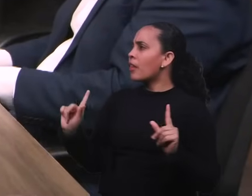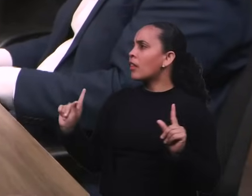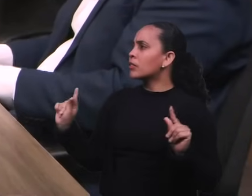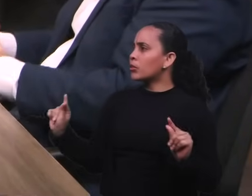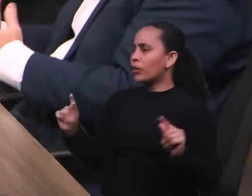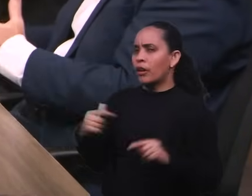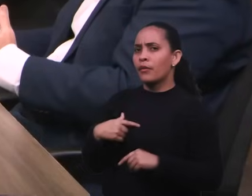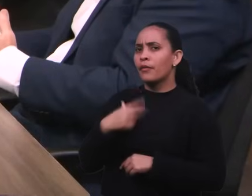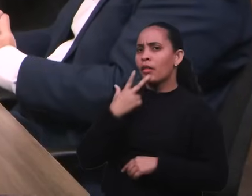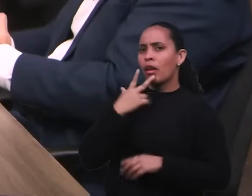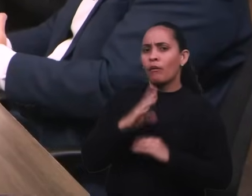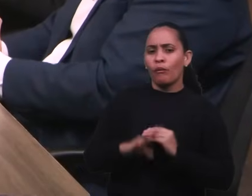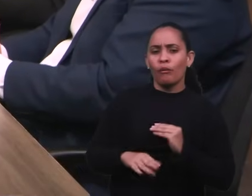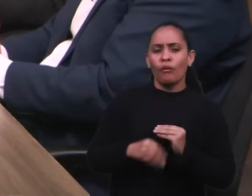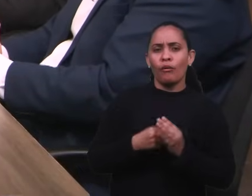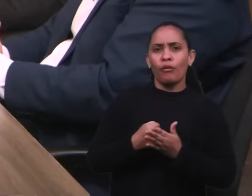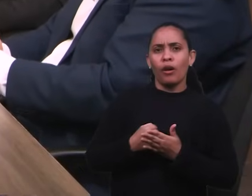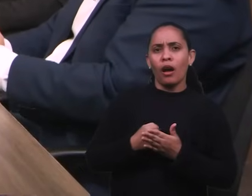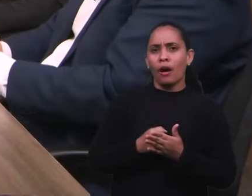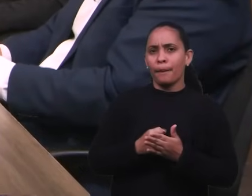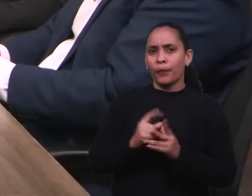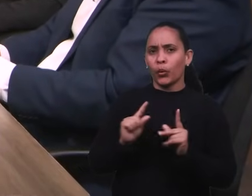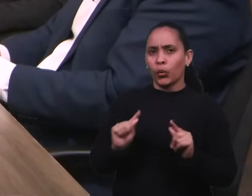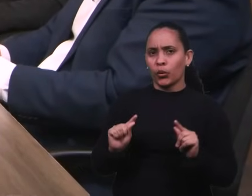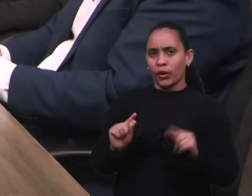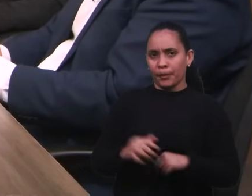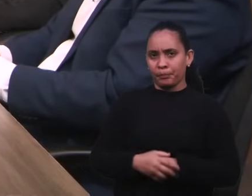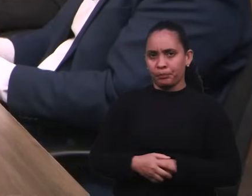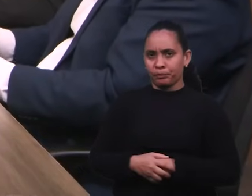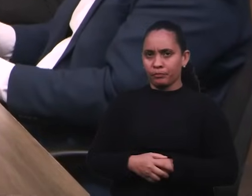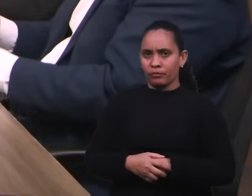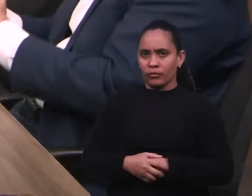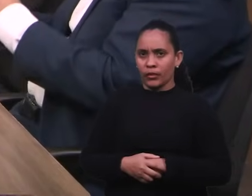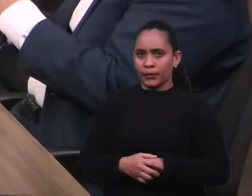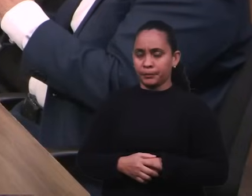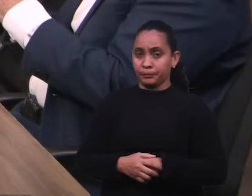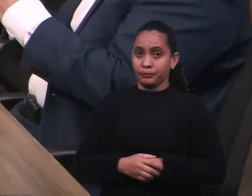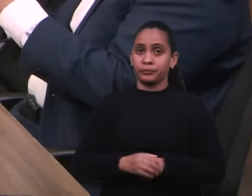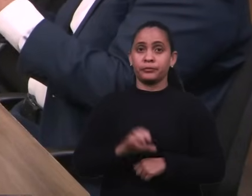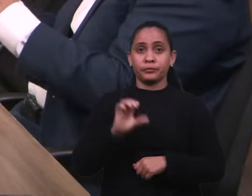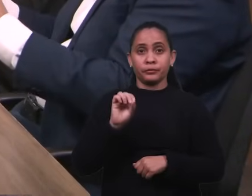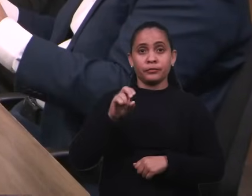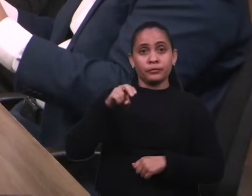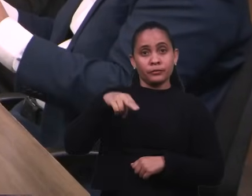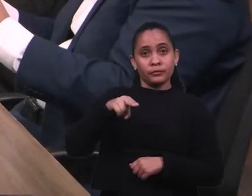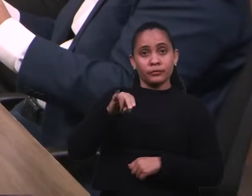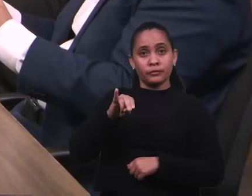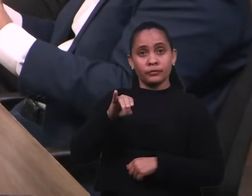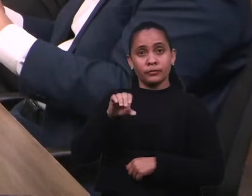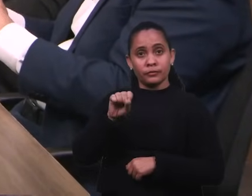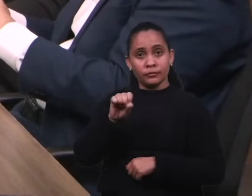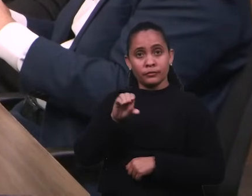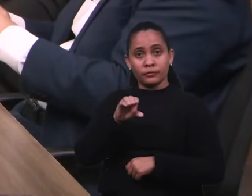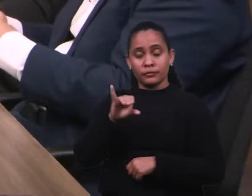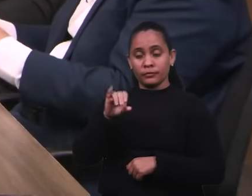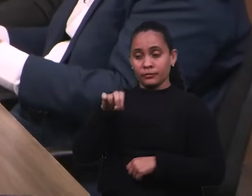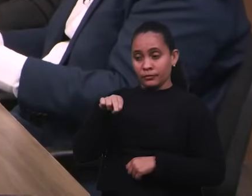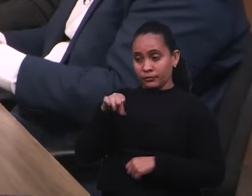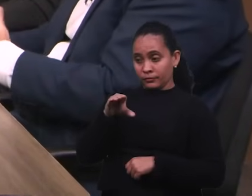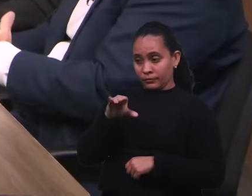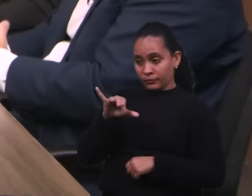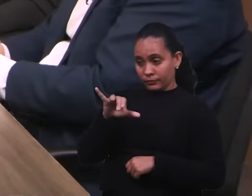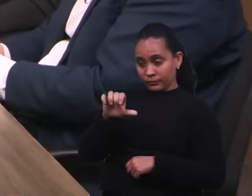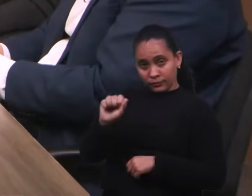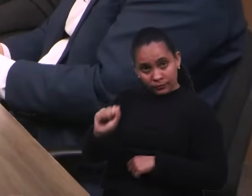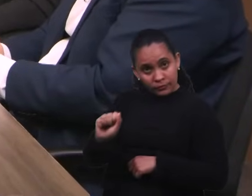vou só fazer um reforço aqui em relação à onisciência. Essa palavra onisciência, ela tem uma